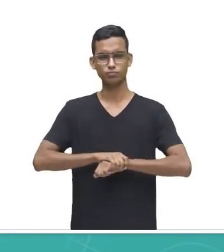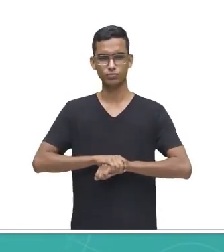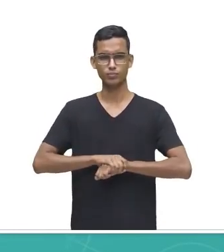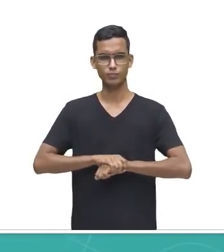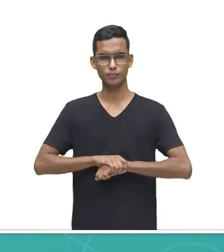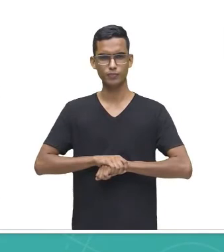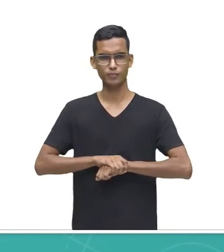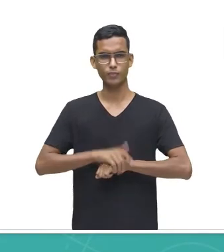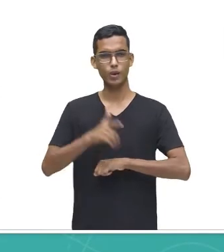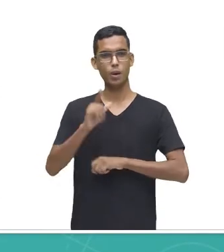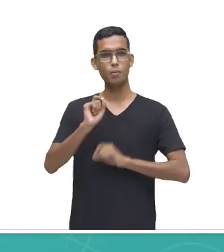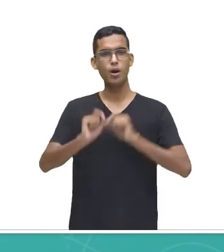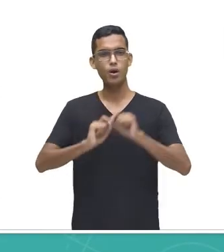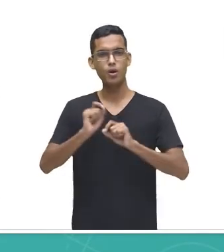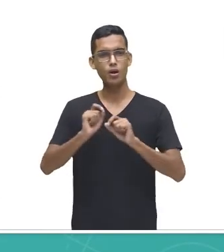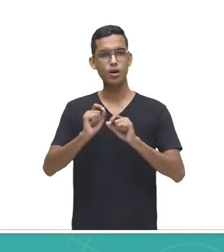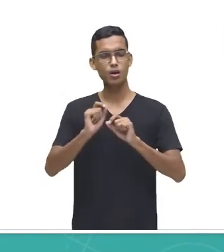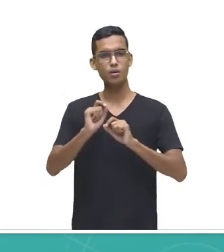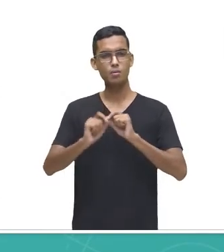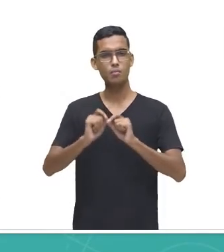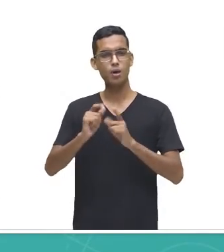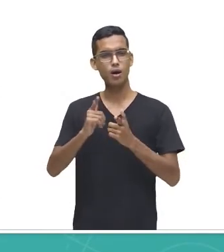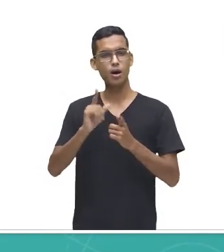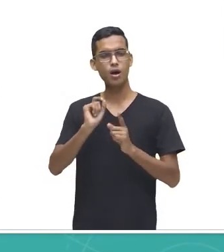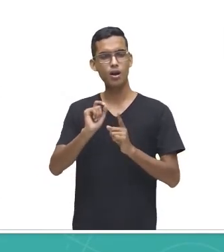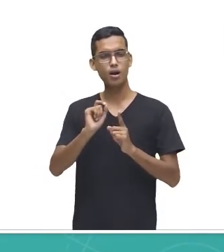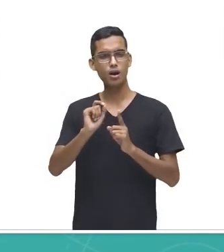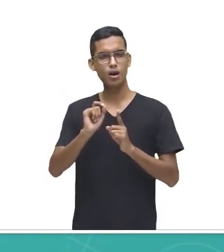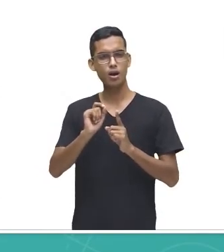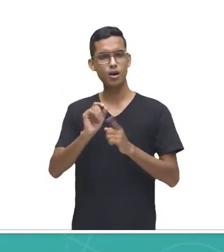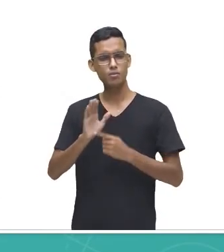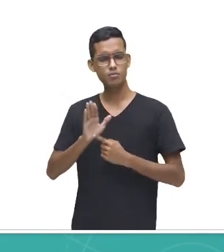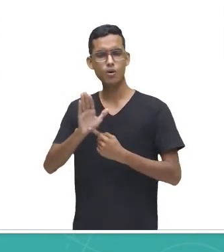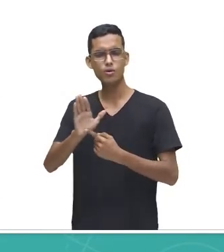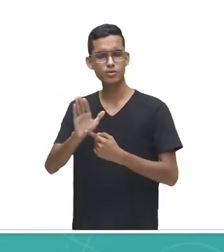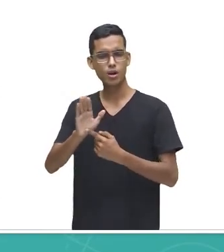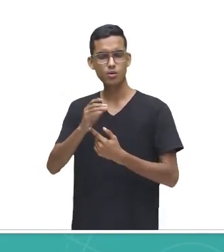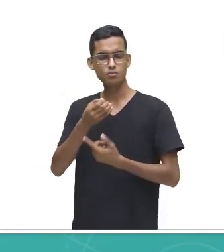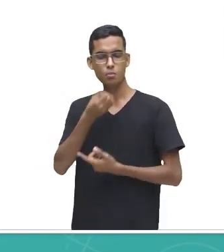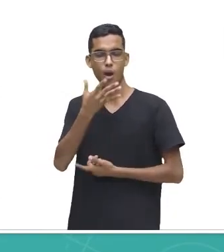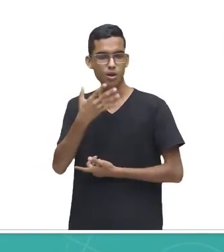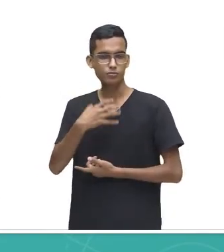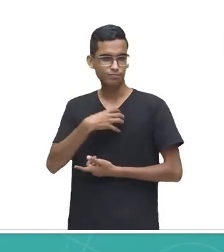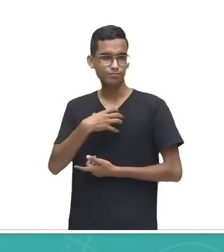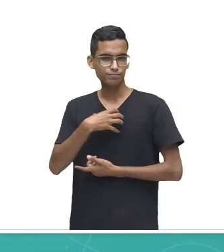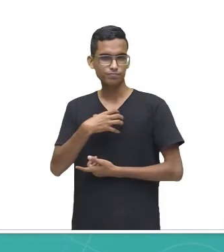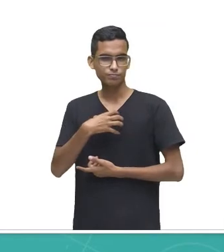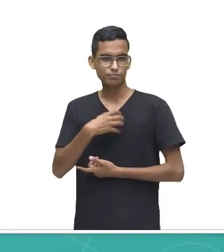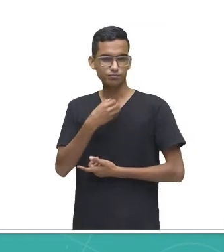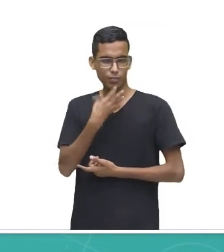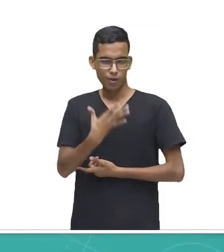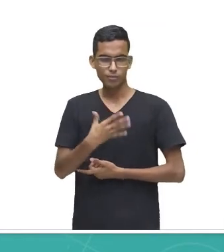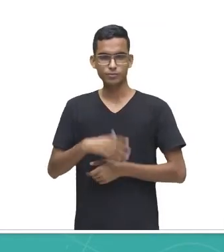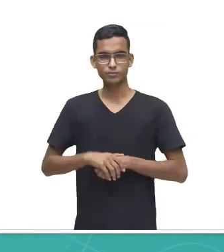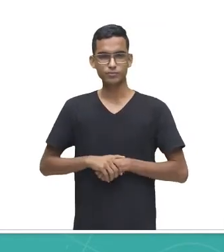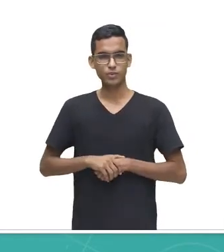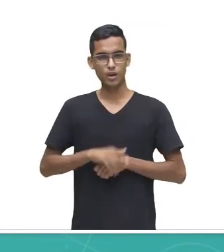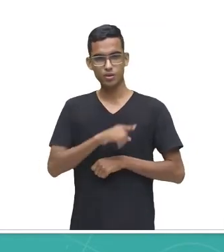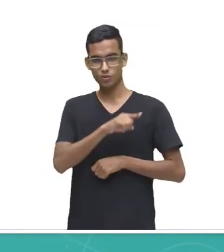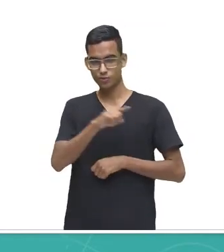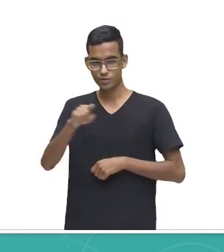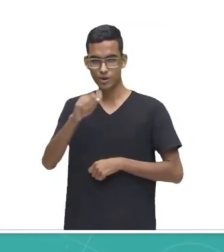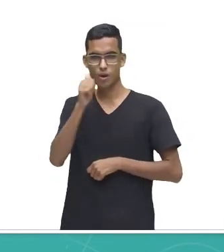para privilegiar como seu discurso, como seu bem-querer. Então, meu caro amigo, minha cara